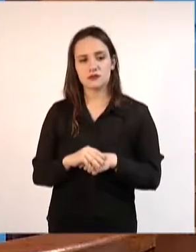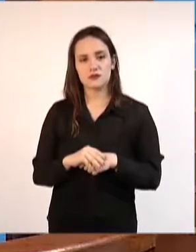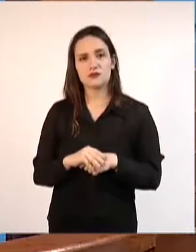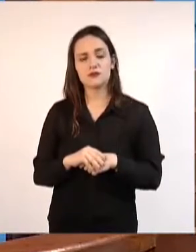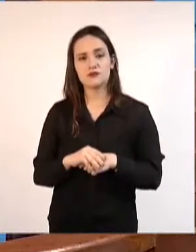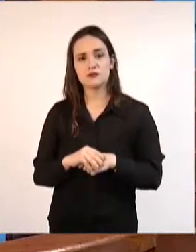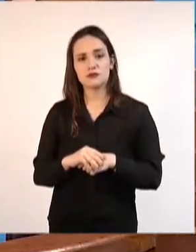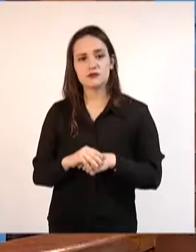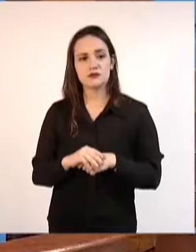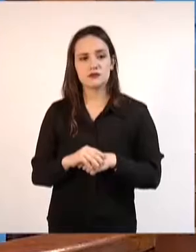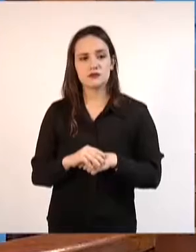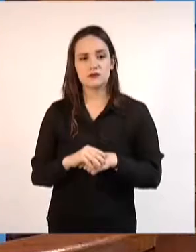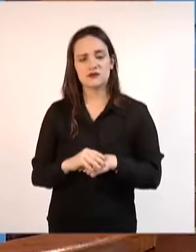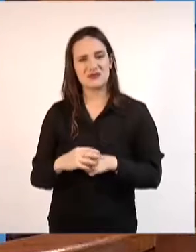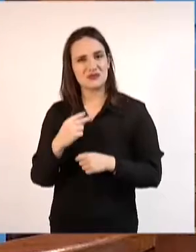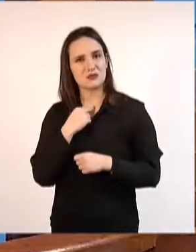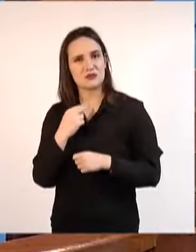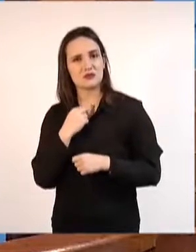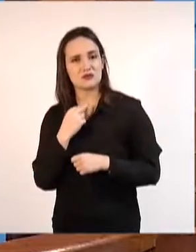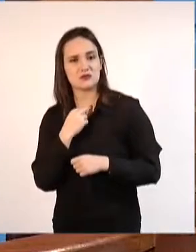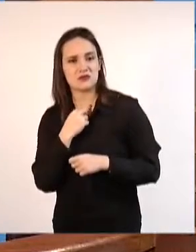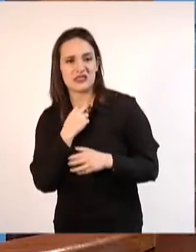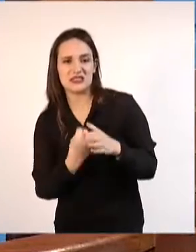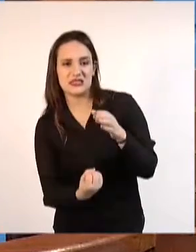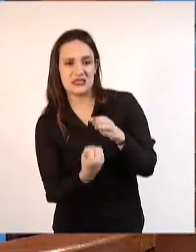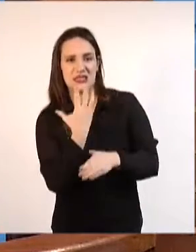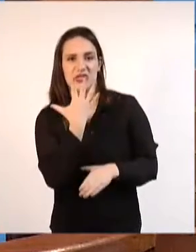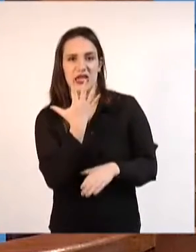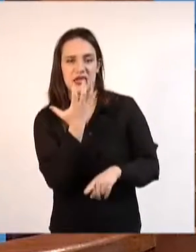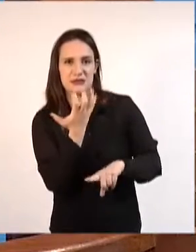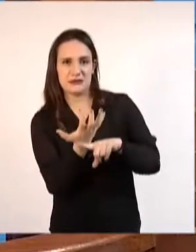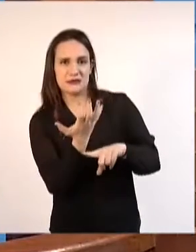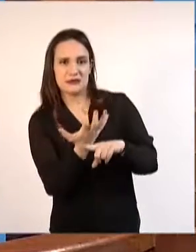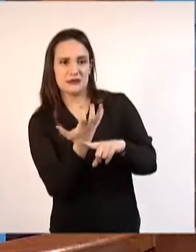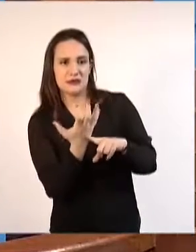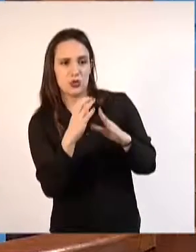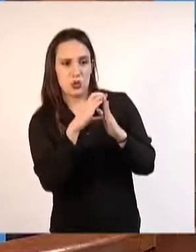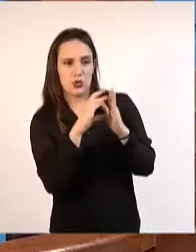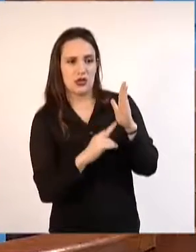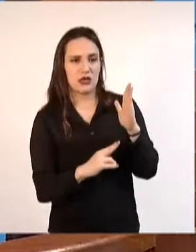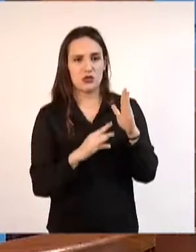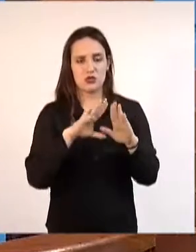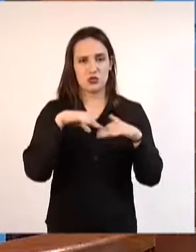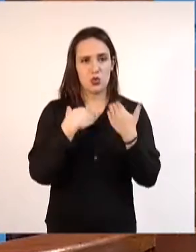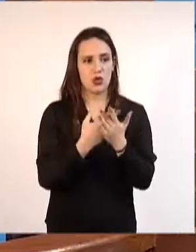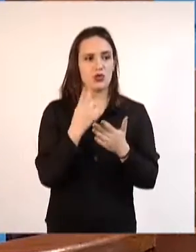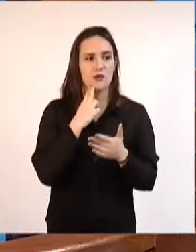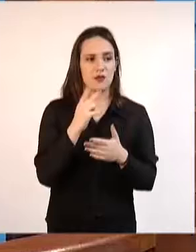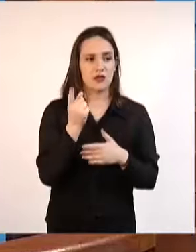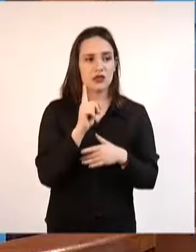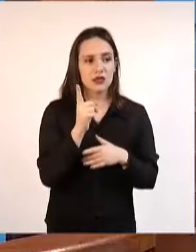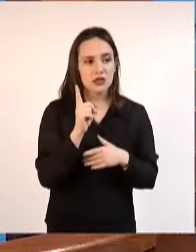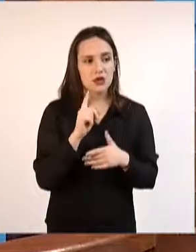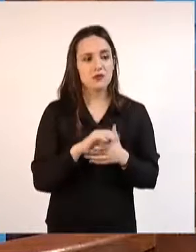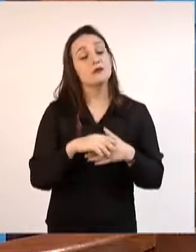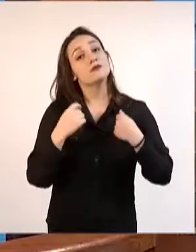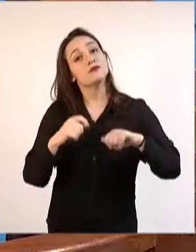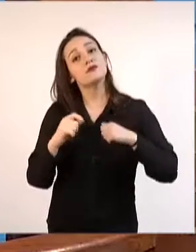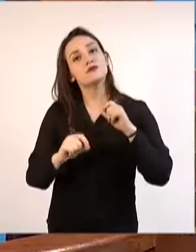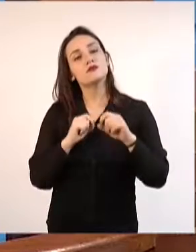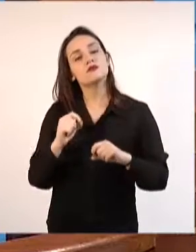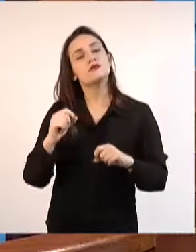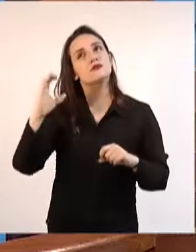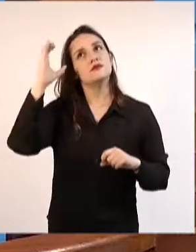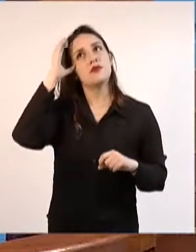a criação de uma disciplina no currículo escolar, mas essa conscientização diária, porque o Mato Grosso do